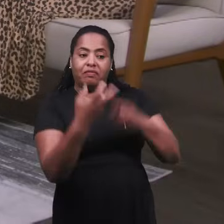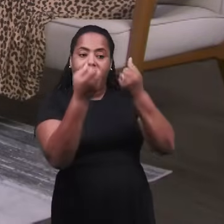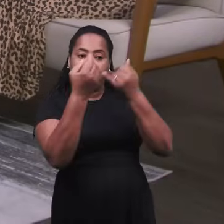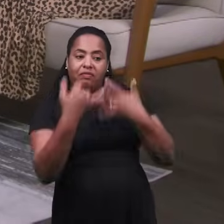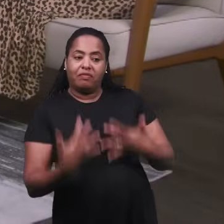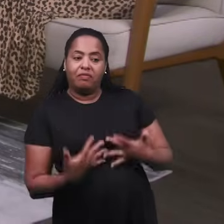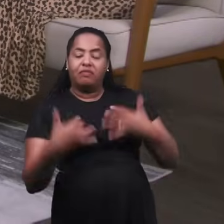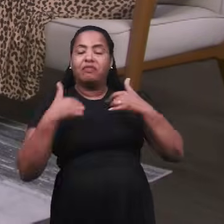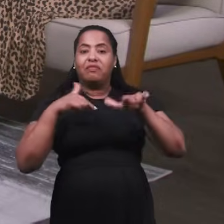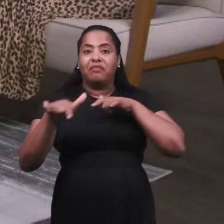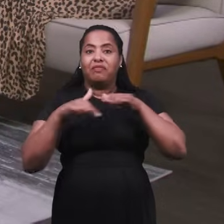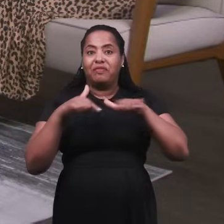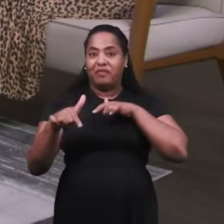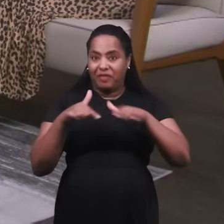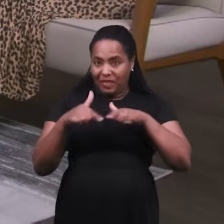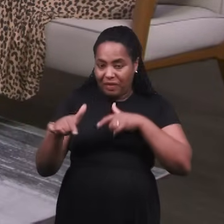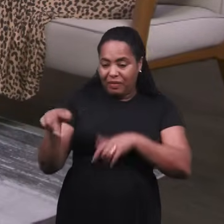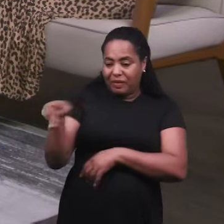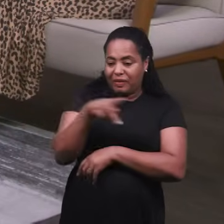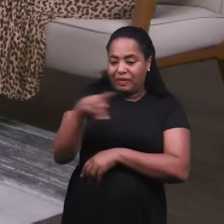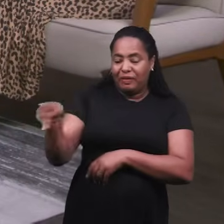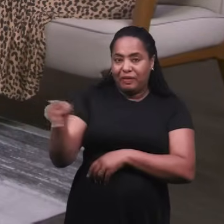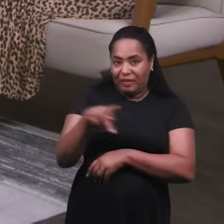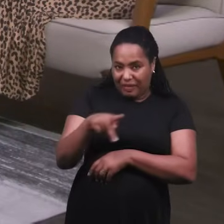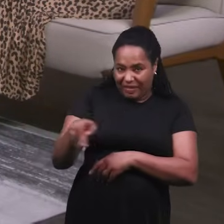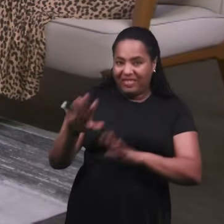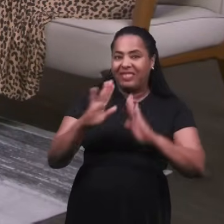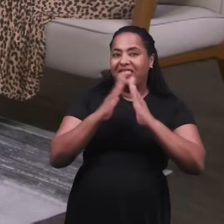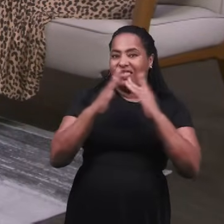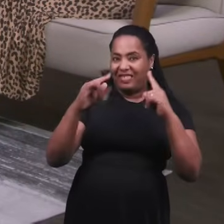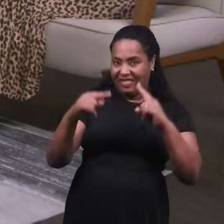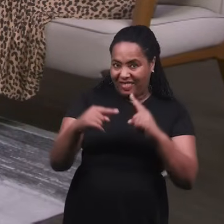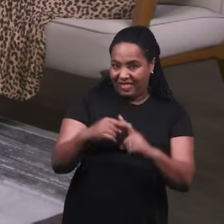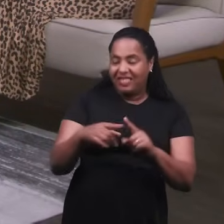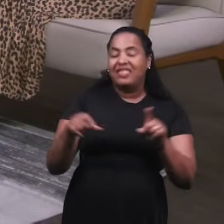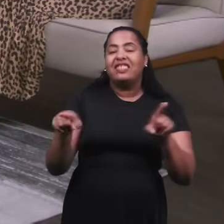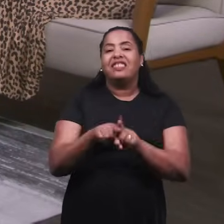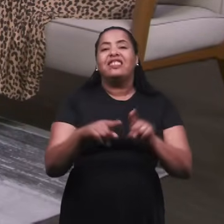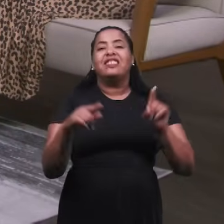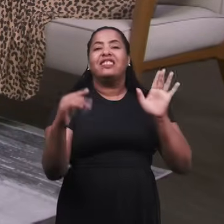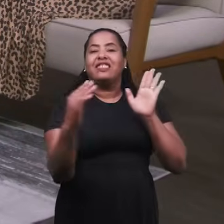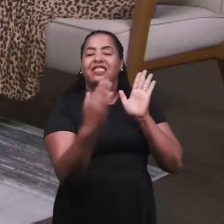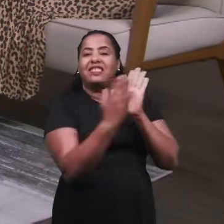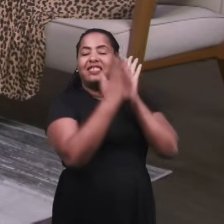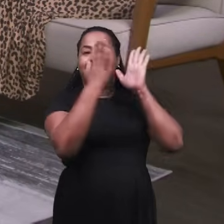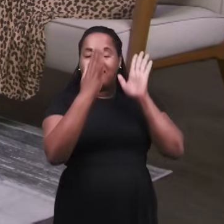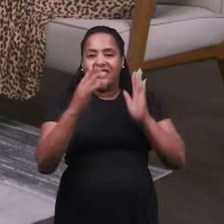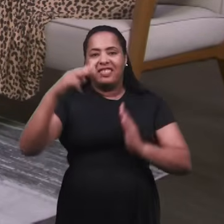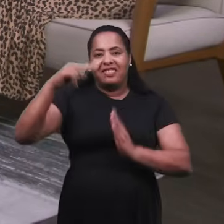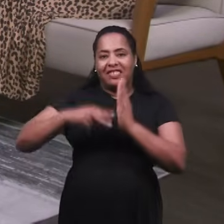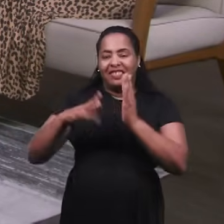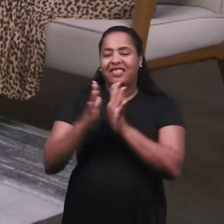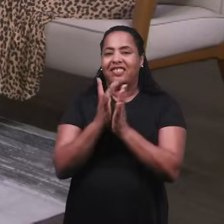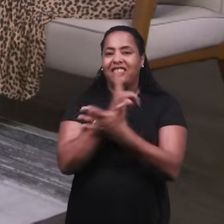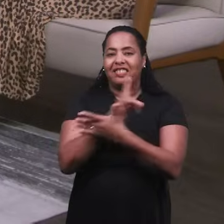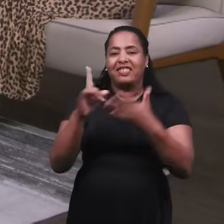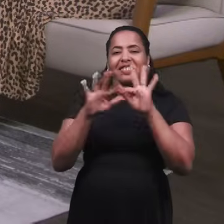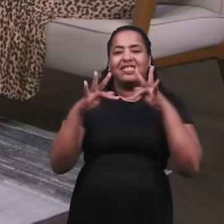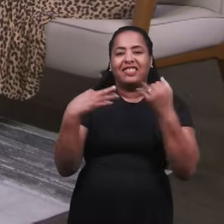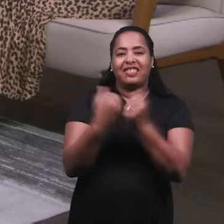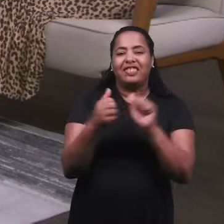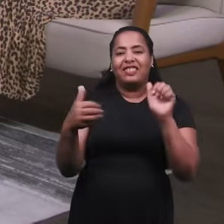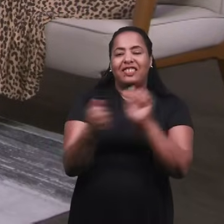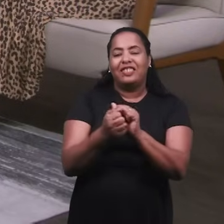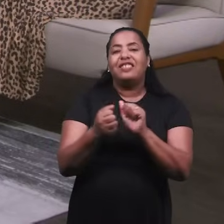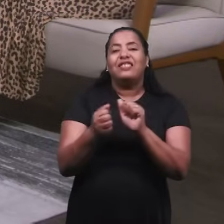desse trabalho que elas realizam como professoras na Casa do Senhor e do impacto da leitura da Bíblia nas